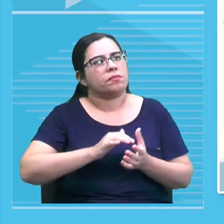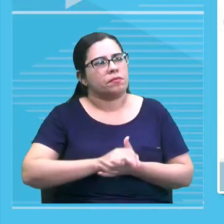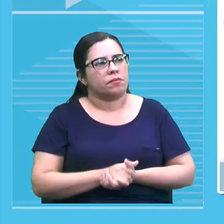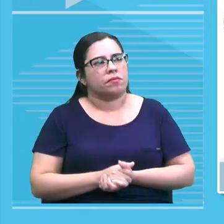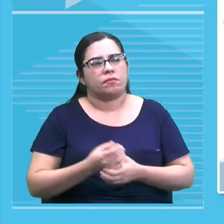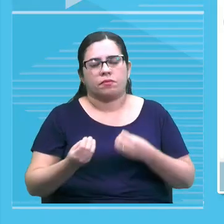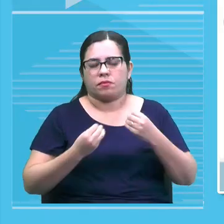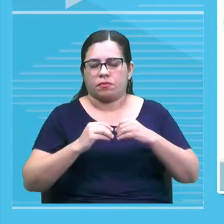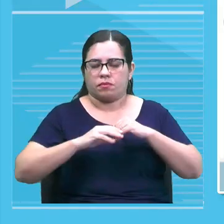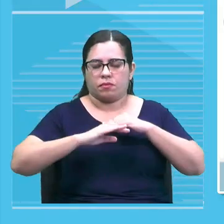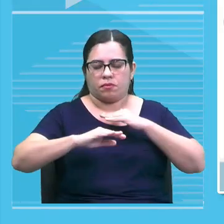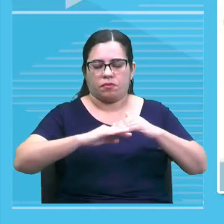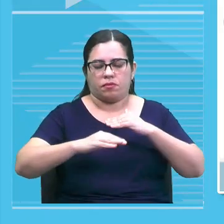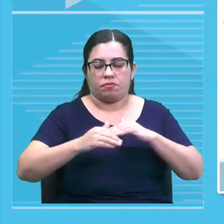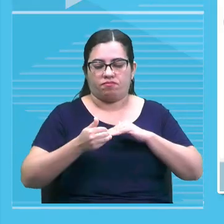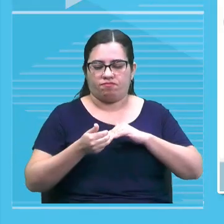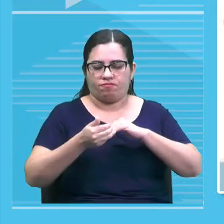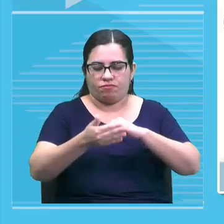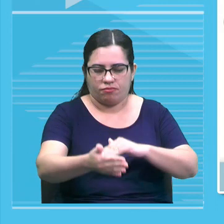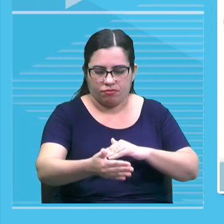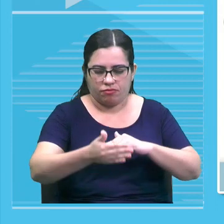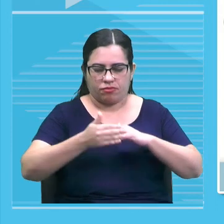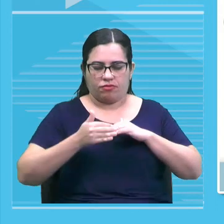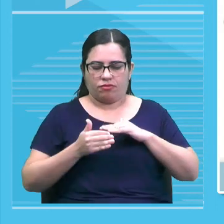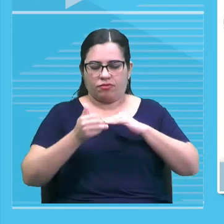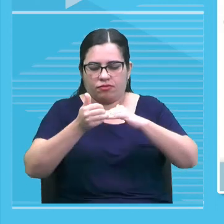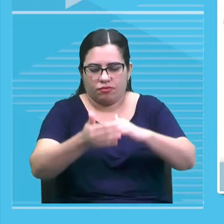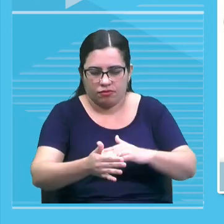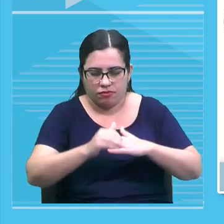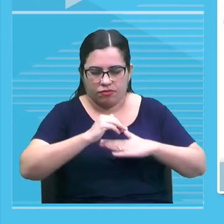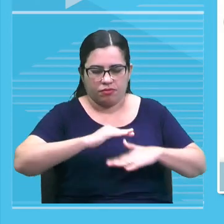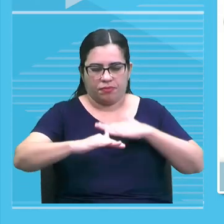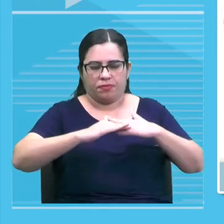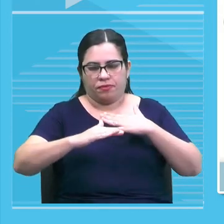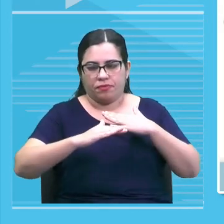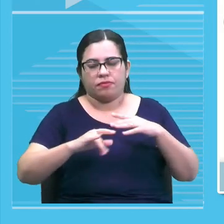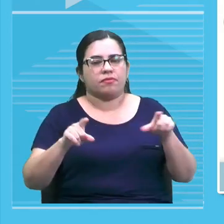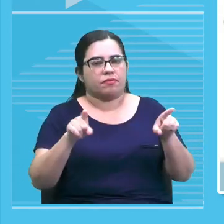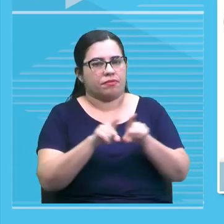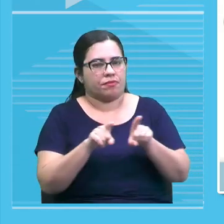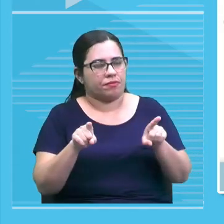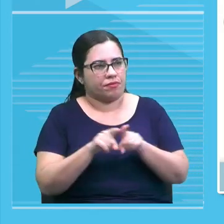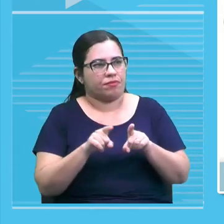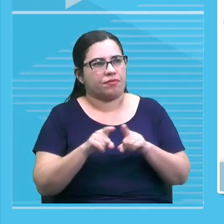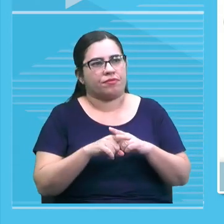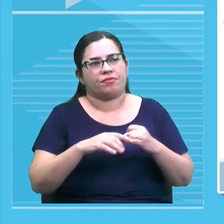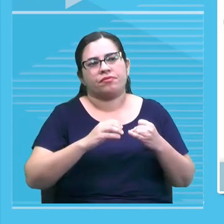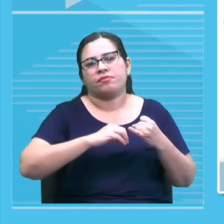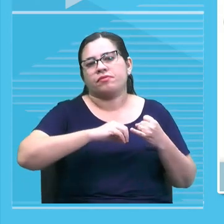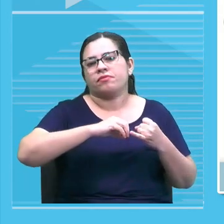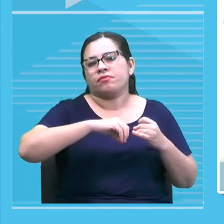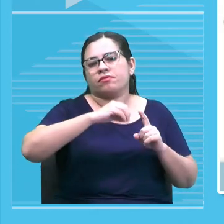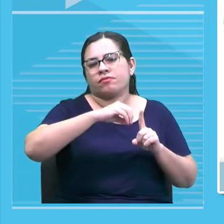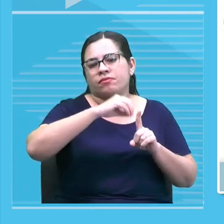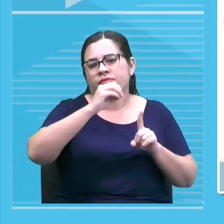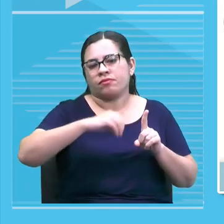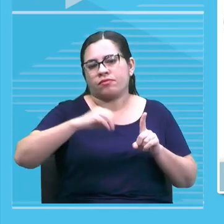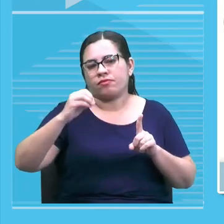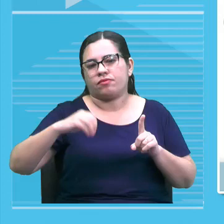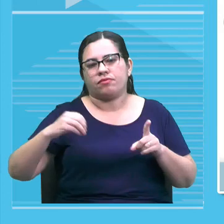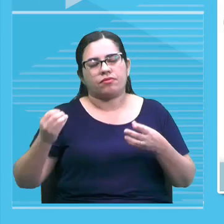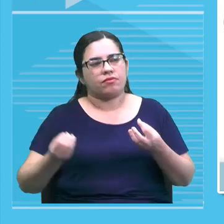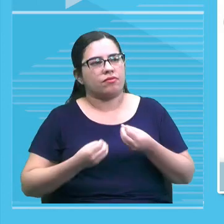frente e para trás e a onda é